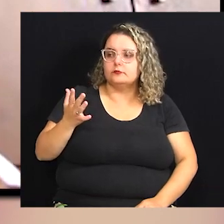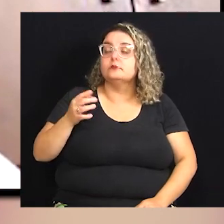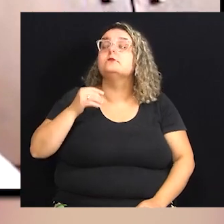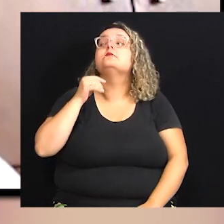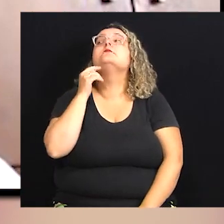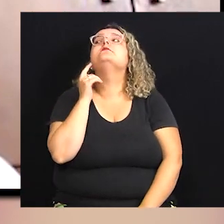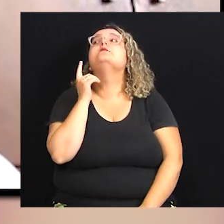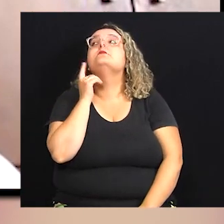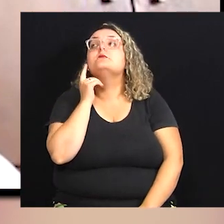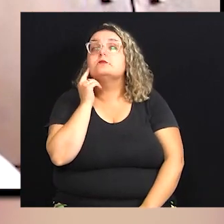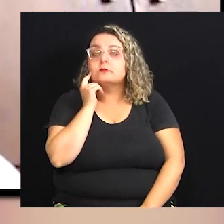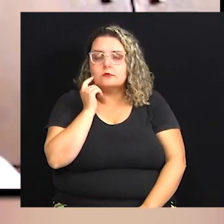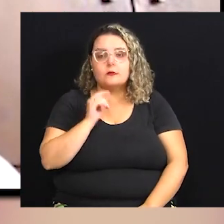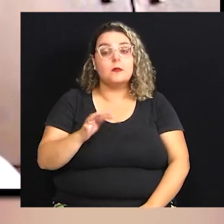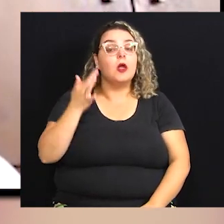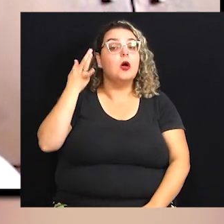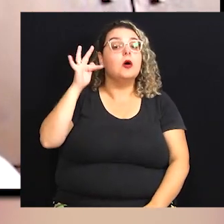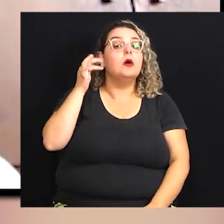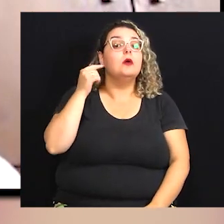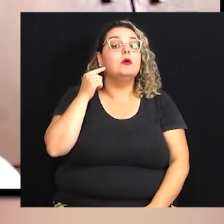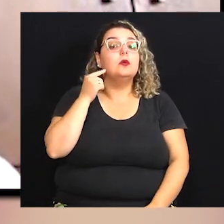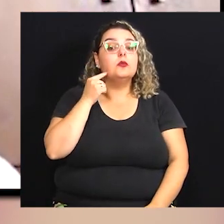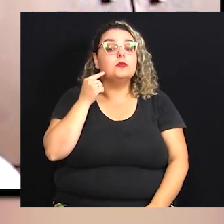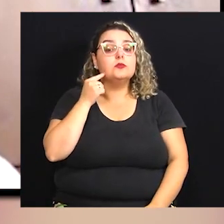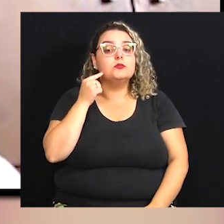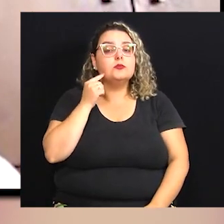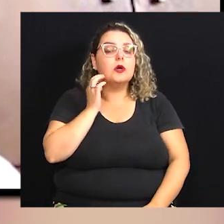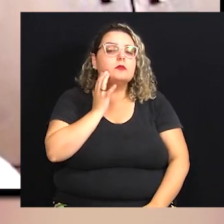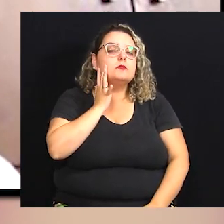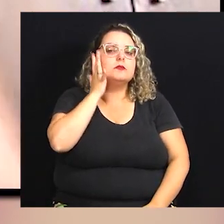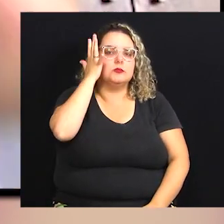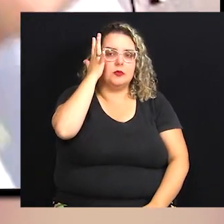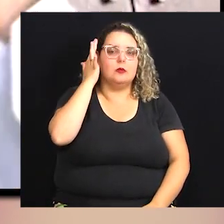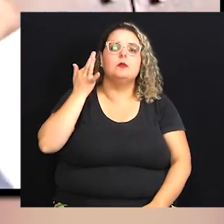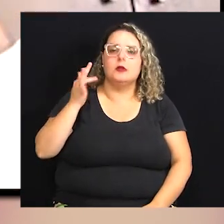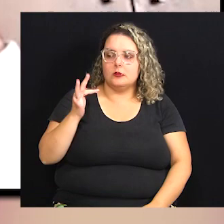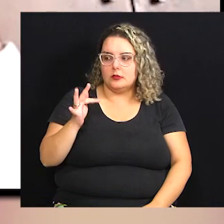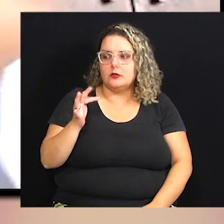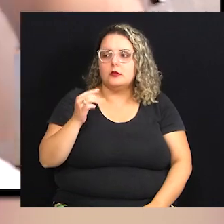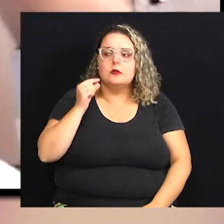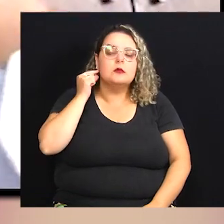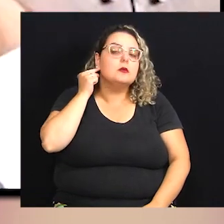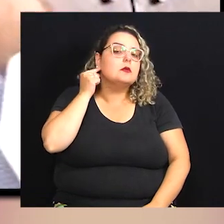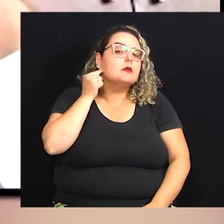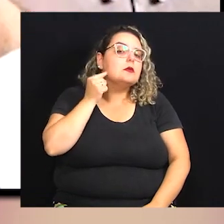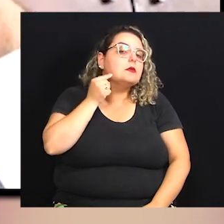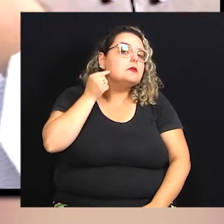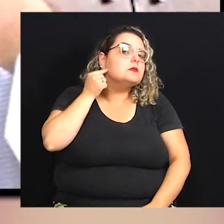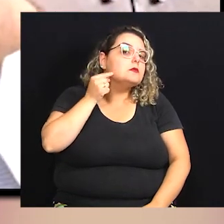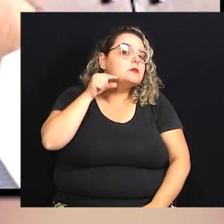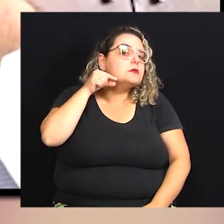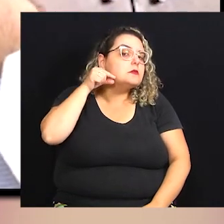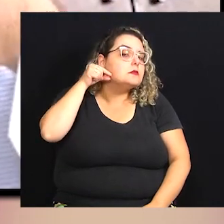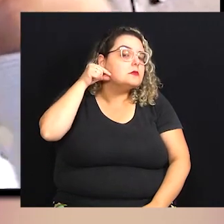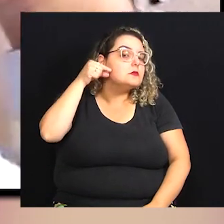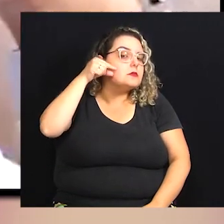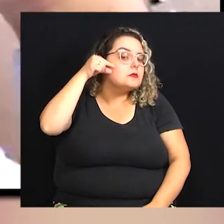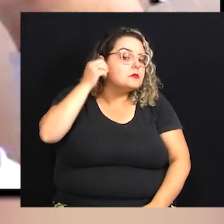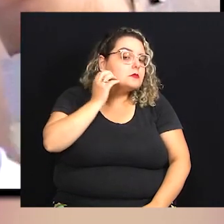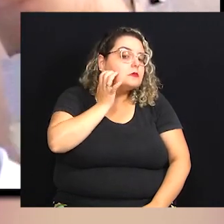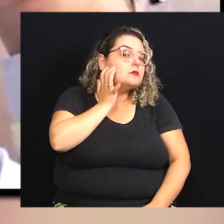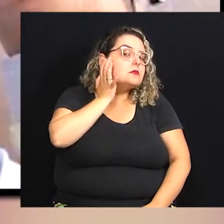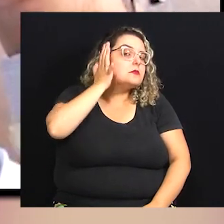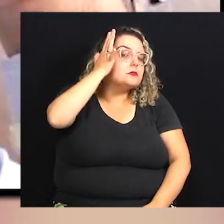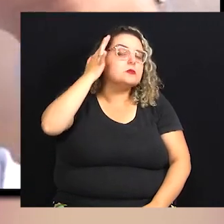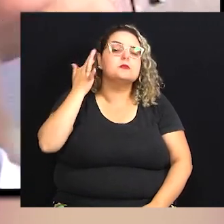apareça. Hum. Então, dor de dente, em geral, é uma dor que pode irradiar para a cabeça. principalmente nos dentes mais posteriores, isso